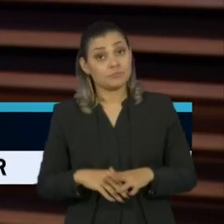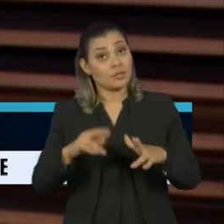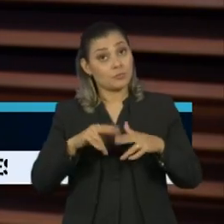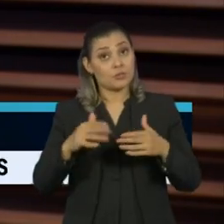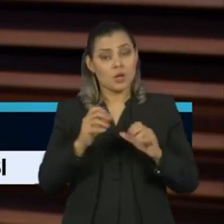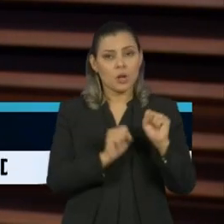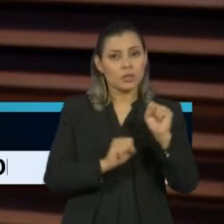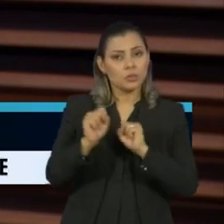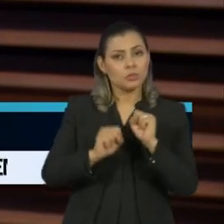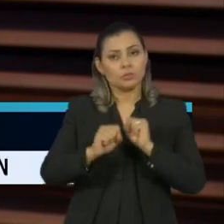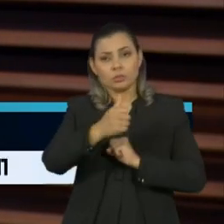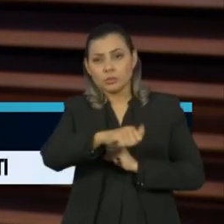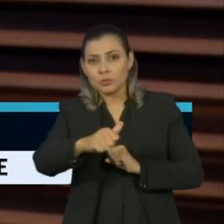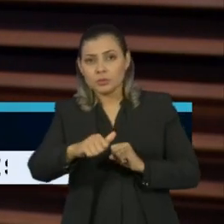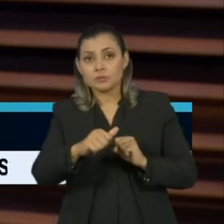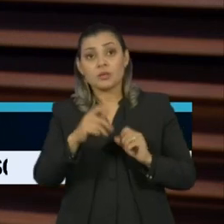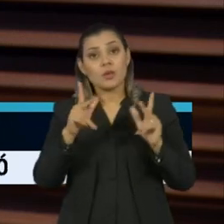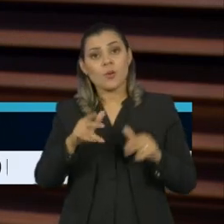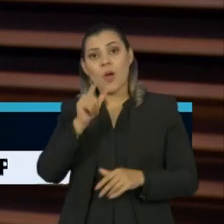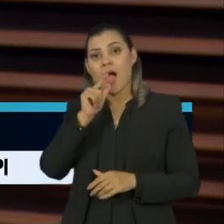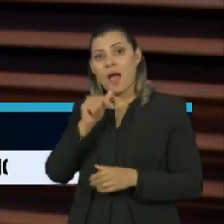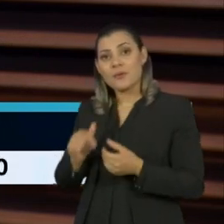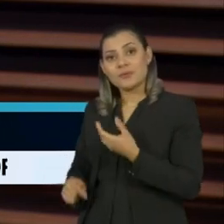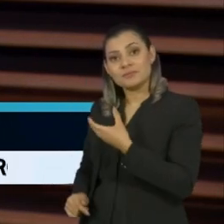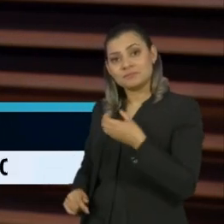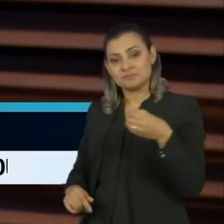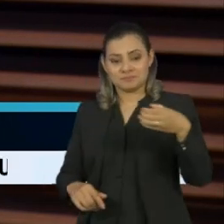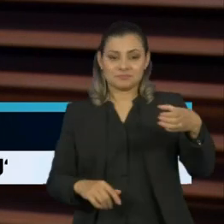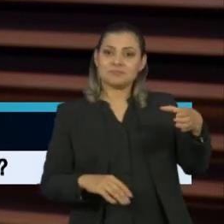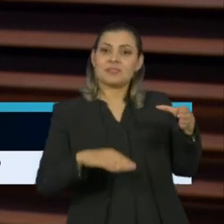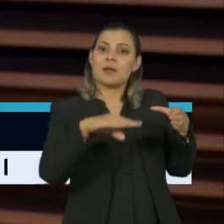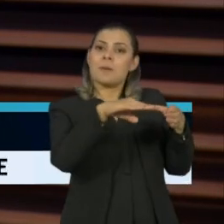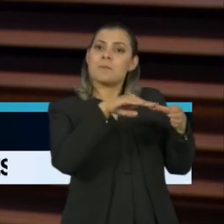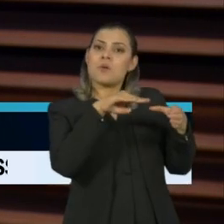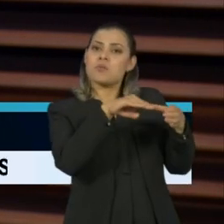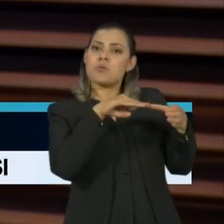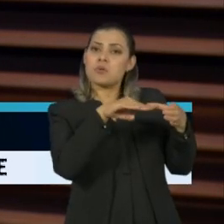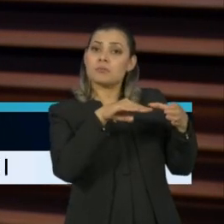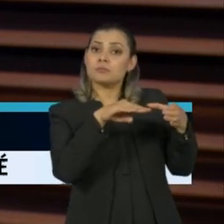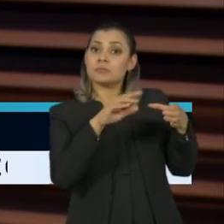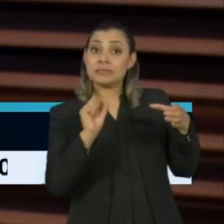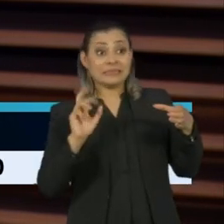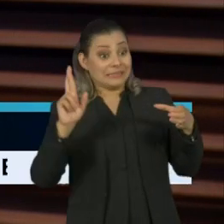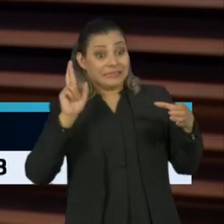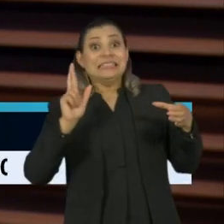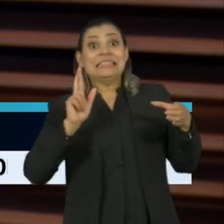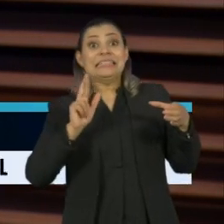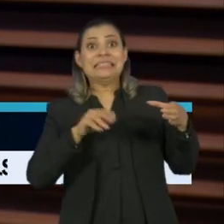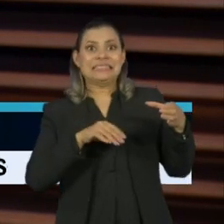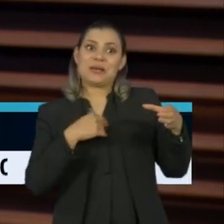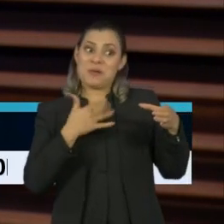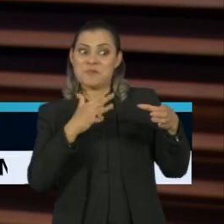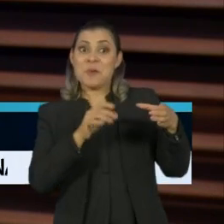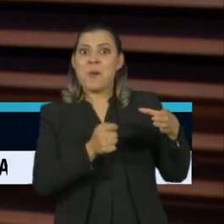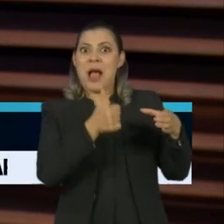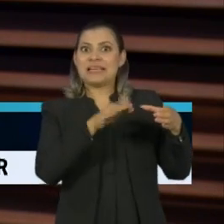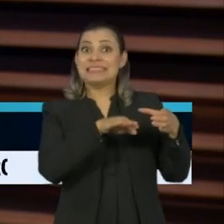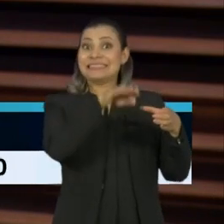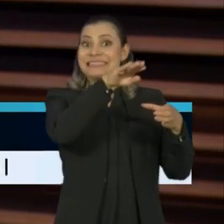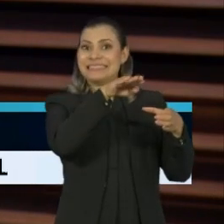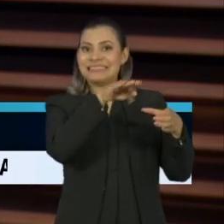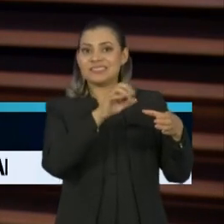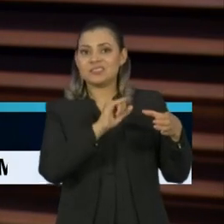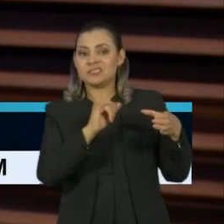da indústria é como olhar para um copo com água pela metade. Sendo otimista, você pode ver o copo meio cheio. Ou,